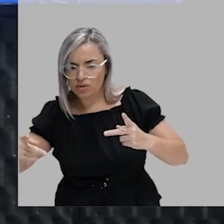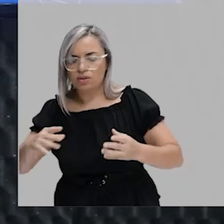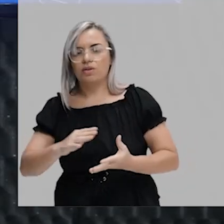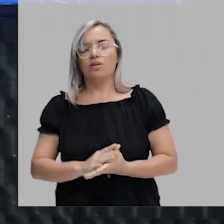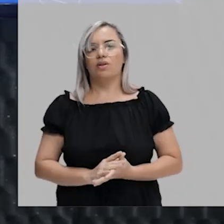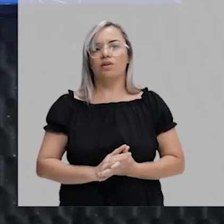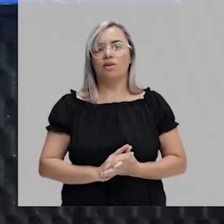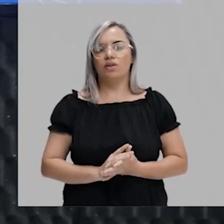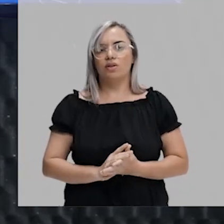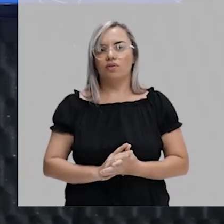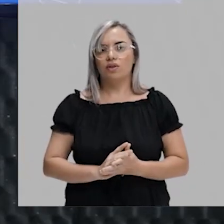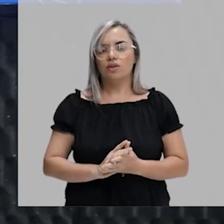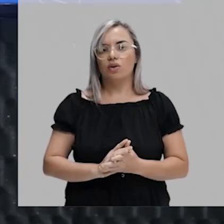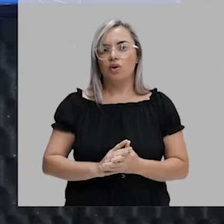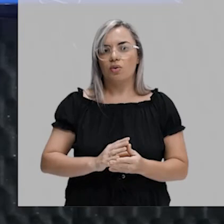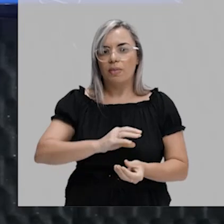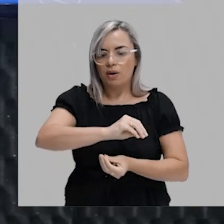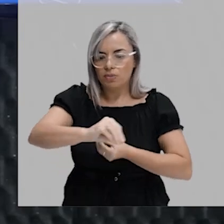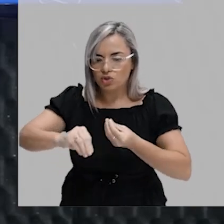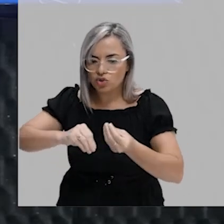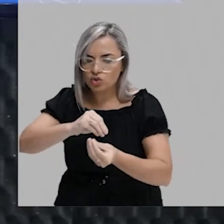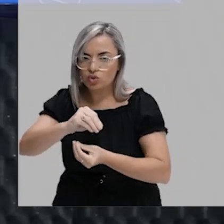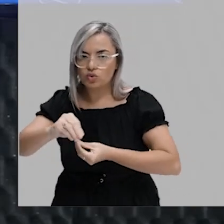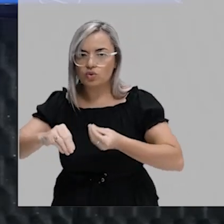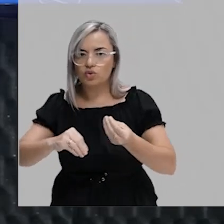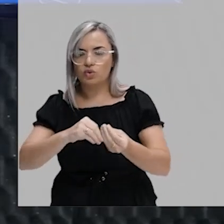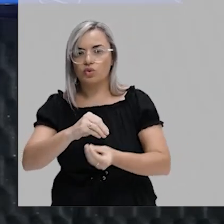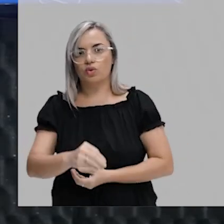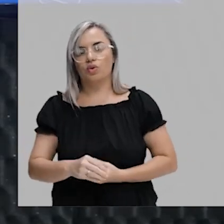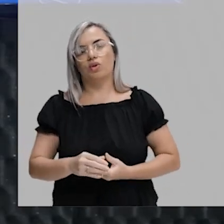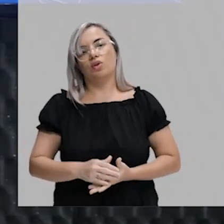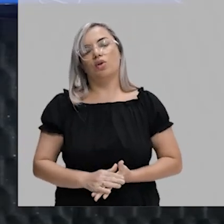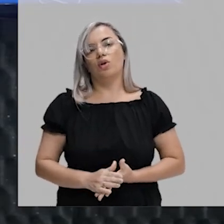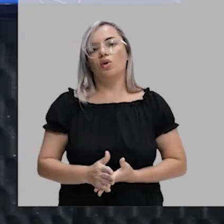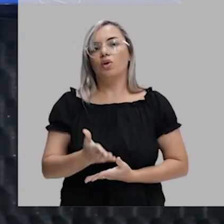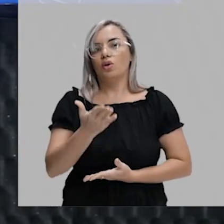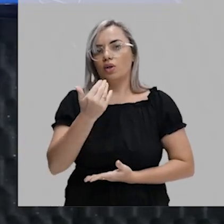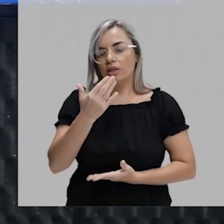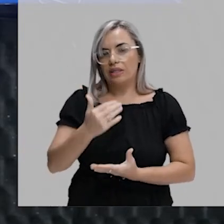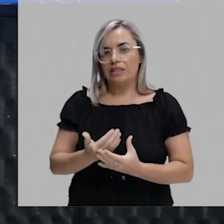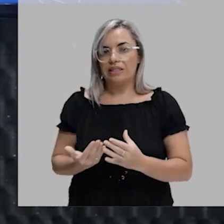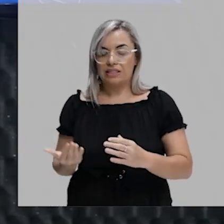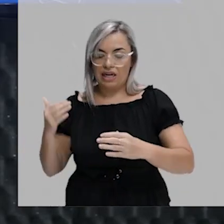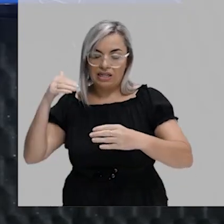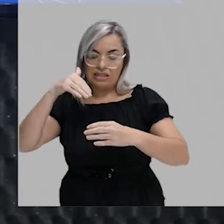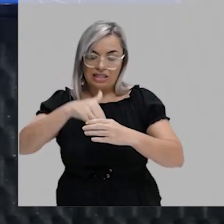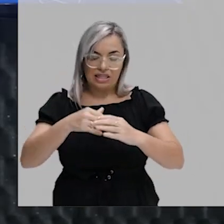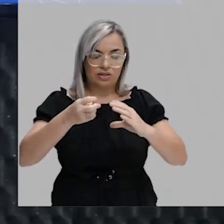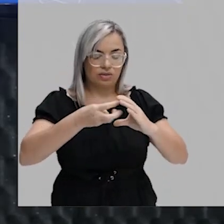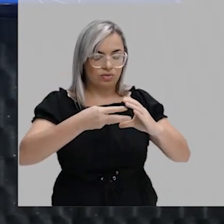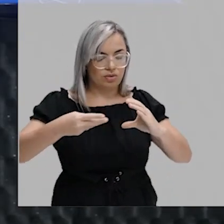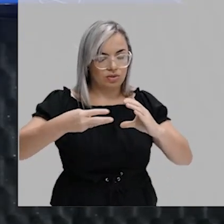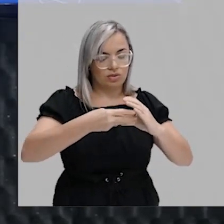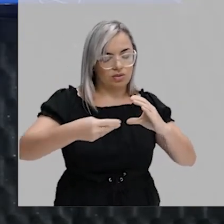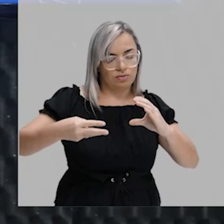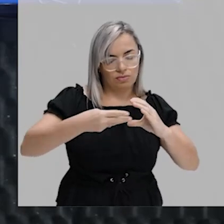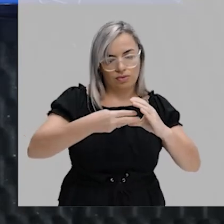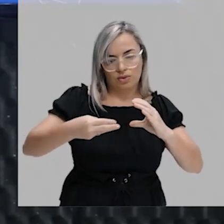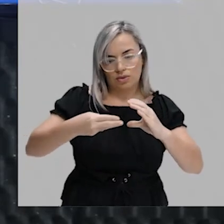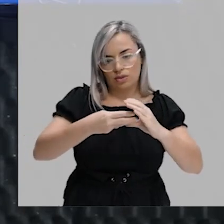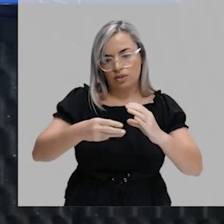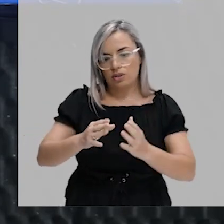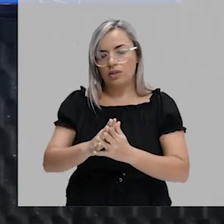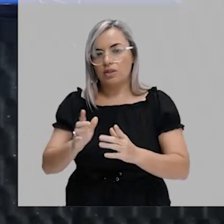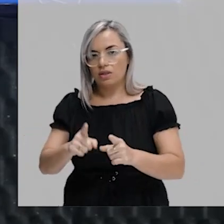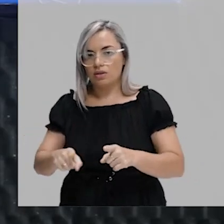umas soluções nutritivas, né? Nós encontramos uma solução dentro da célula, mas nós encontramos também uma solução fora